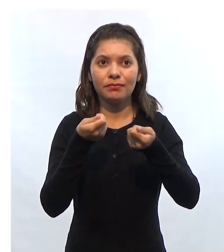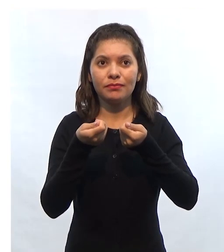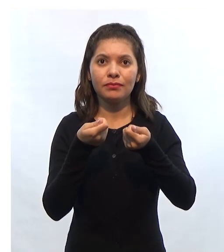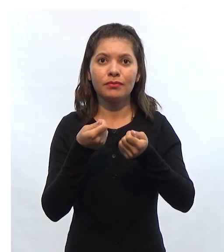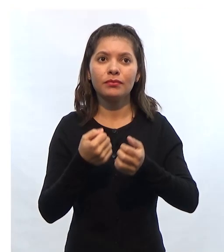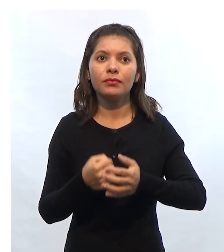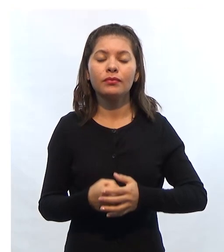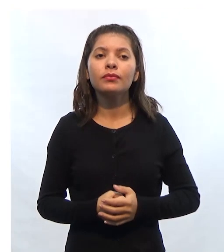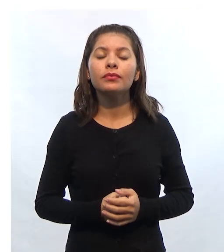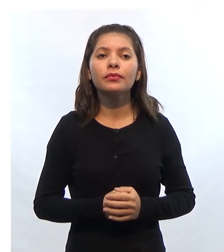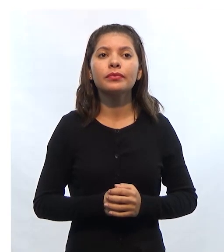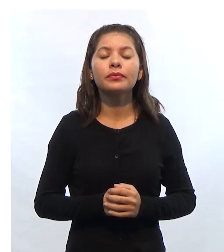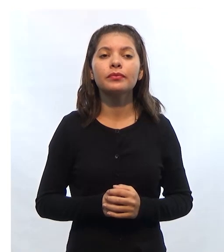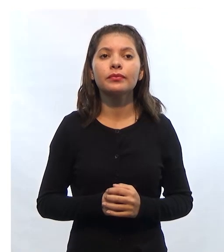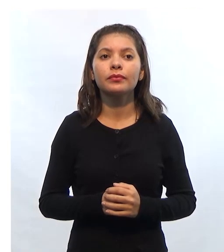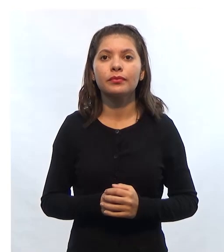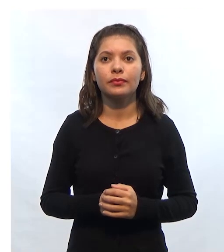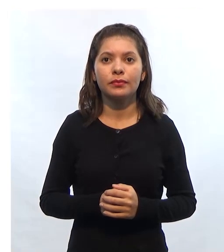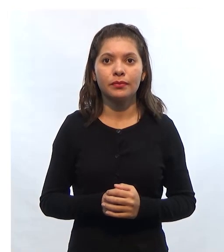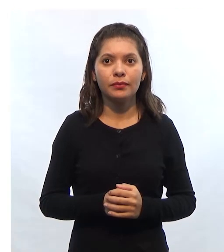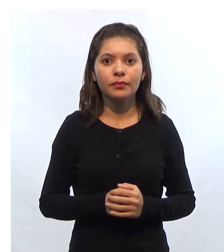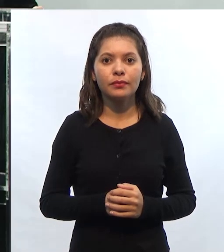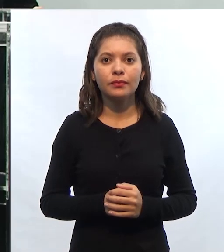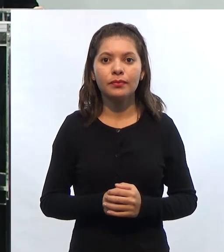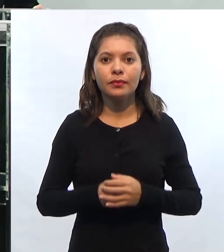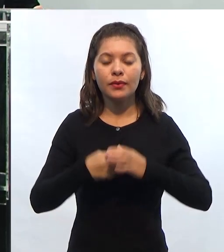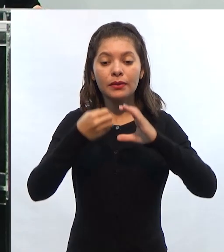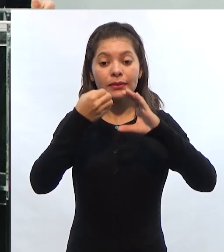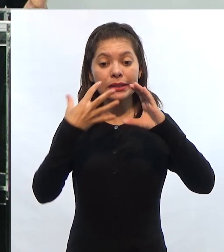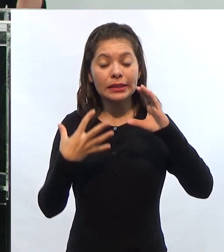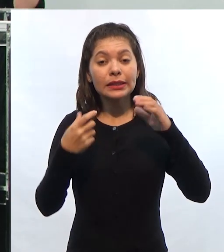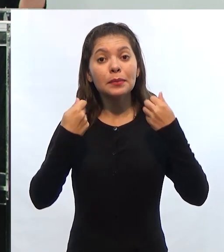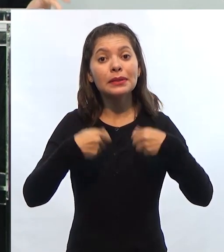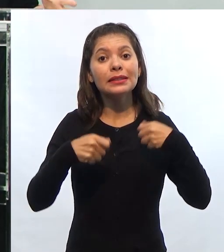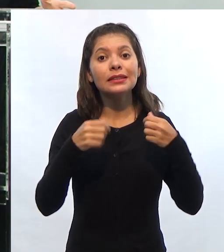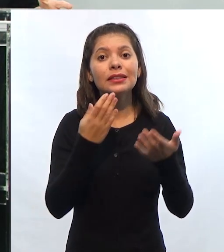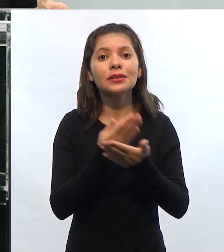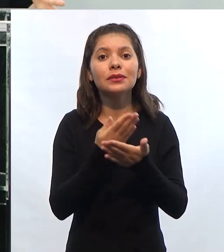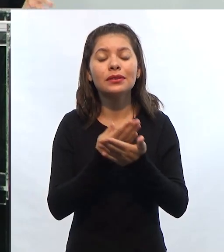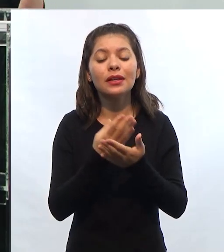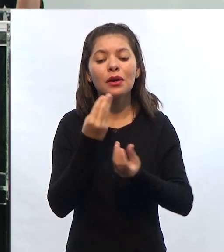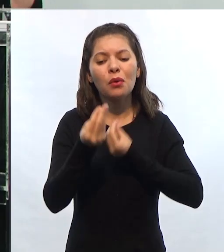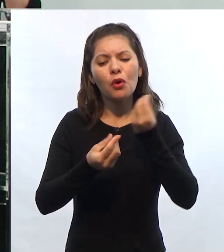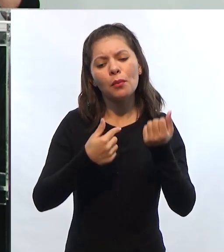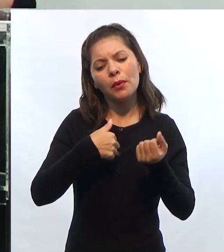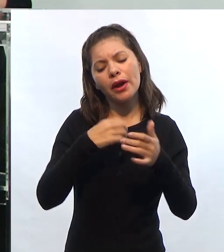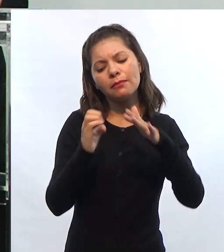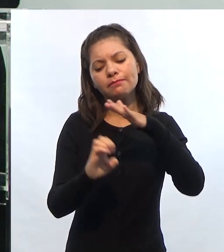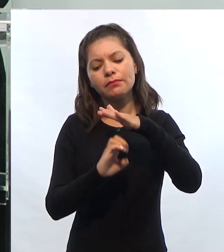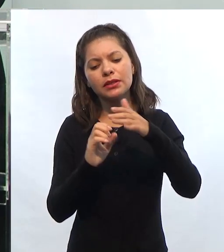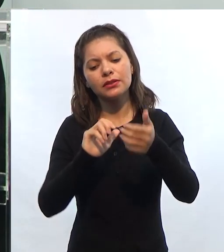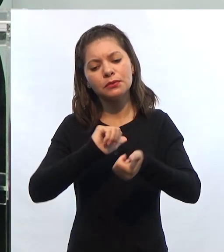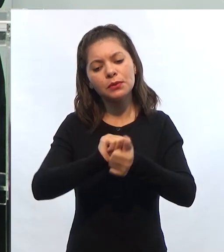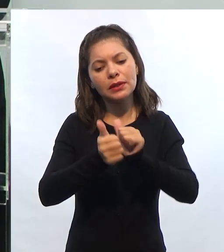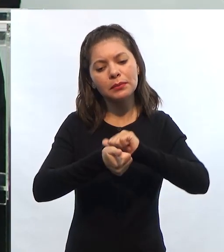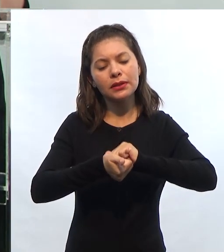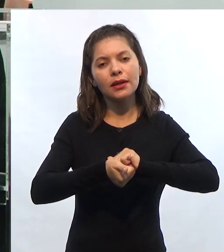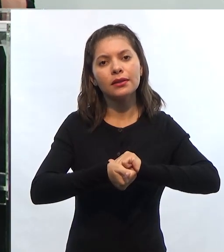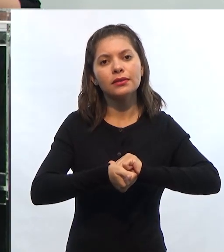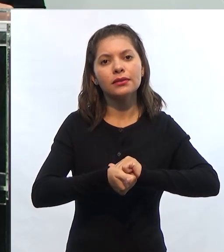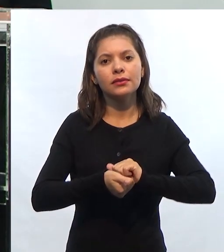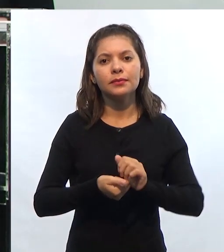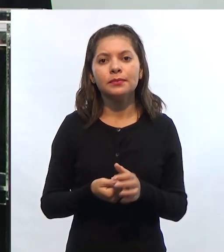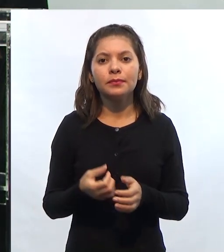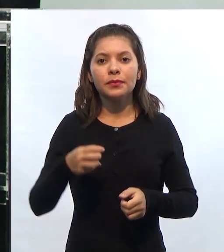E por não controlar esses aspectos, são aspectos que ela tem que estudar e ver como ela vai adaptar a empresa melhor a